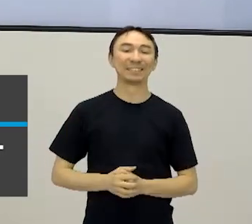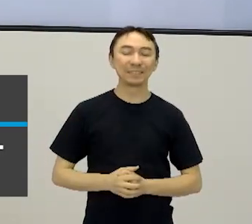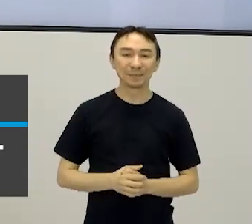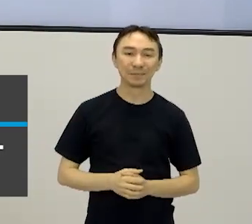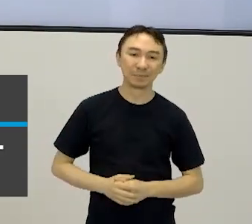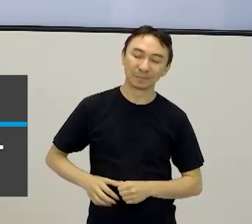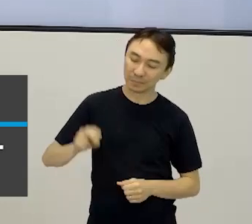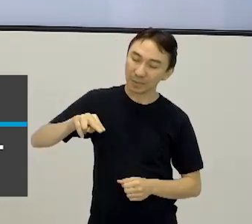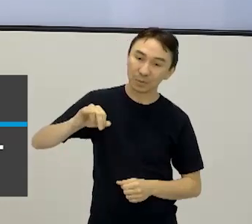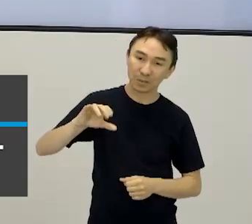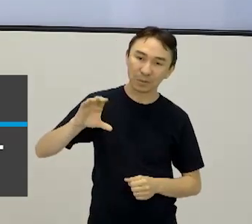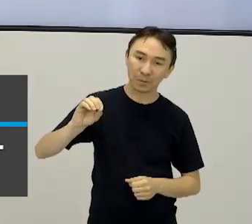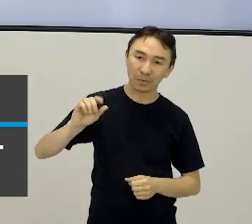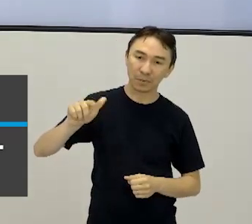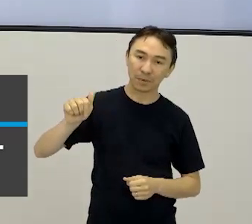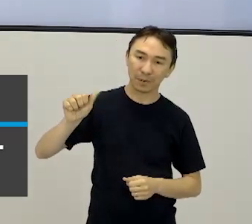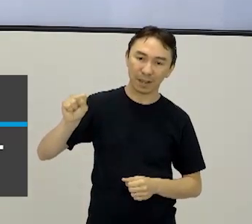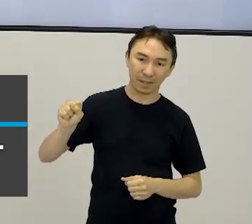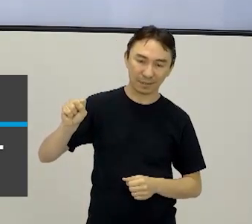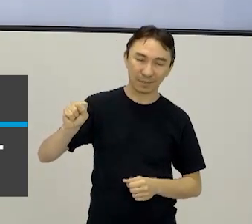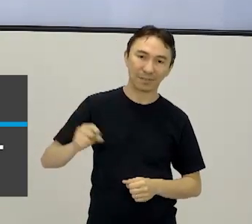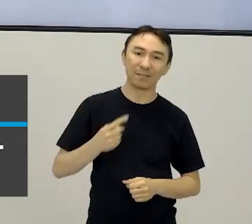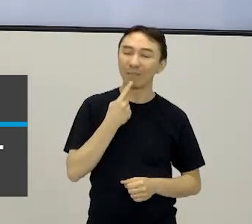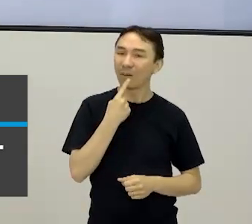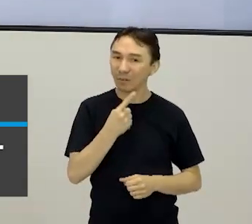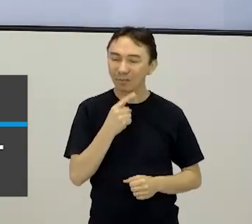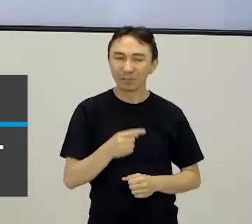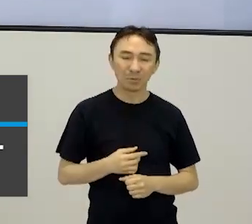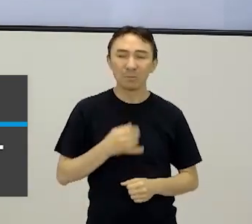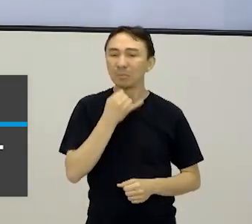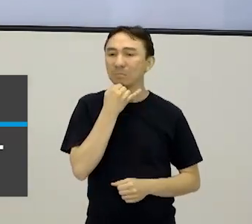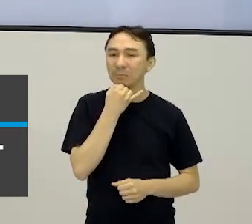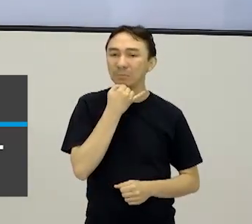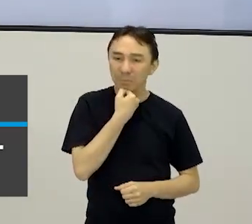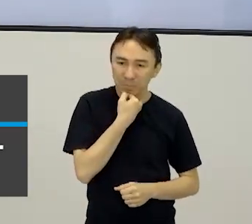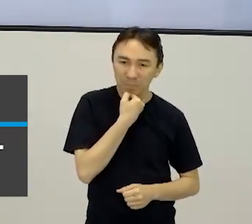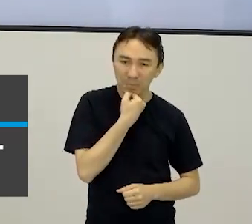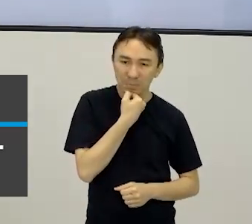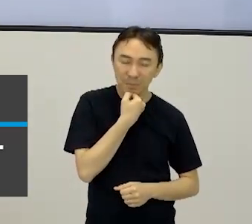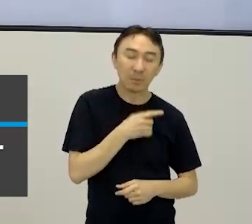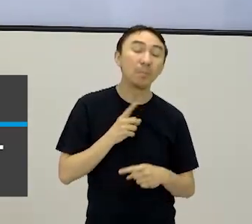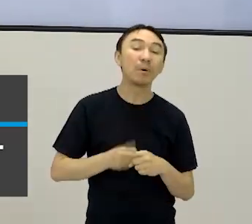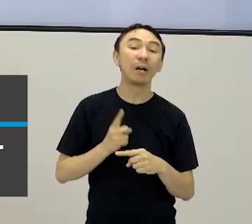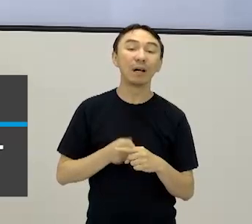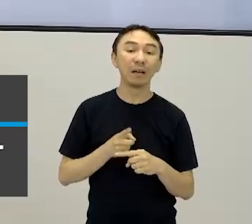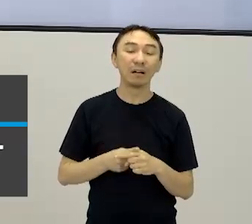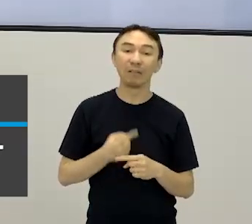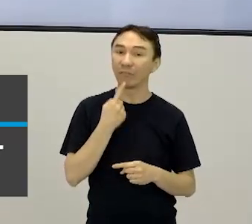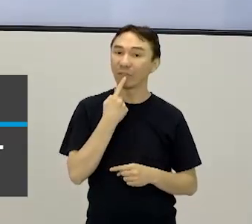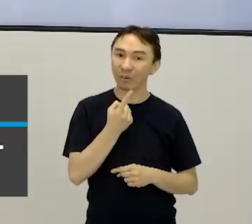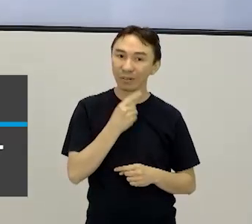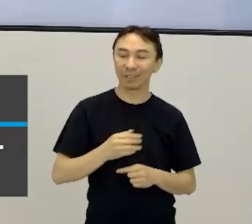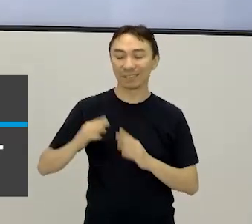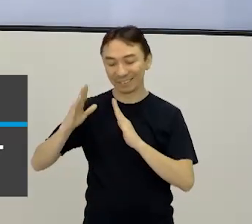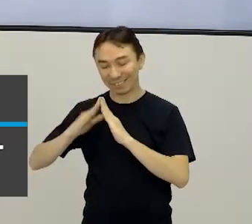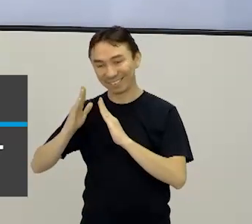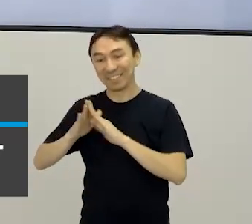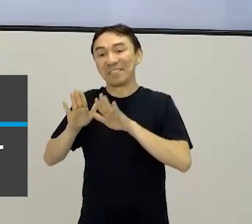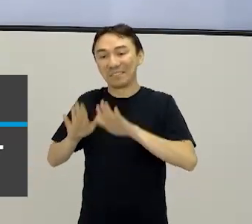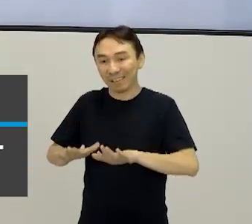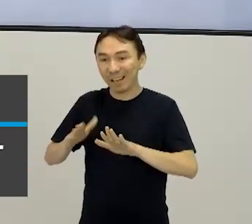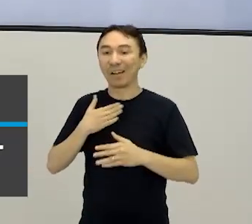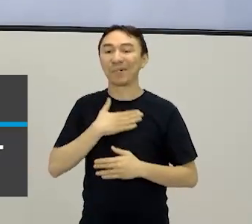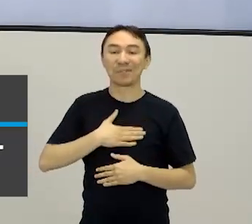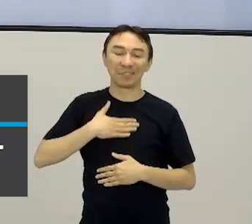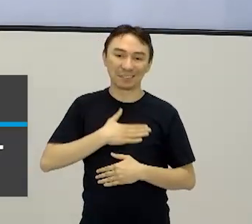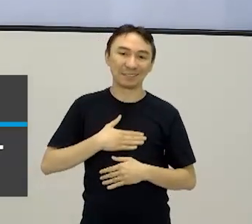o Nicolas comentou tristeza, porque ele diz que ele gosta de ficar em casa. A